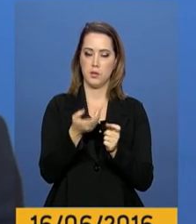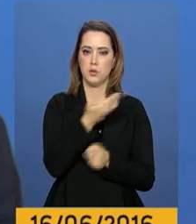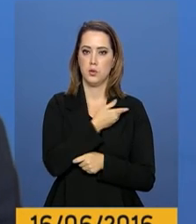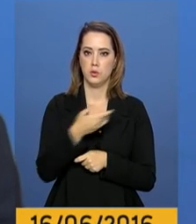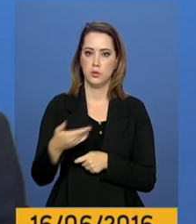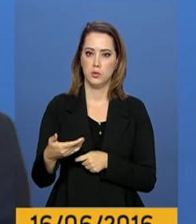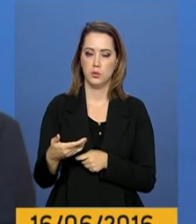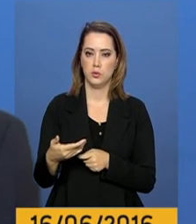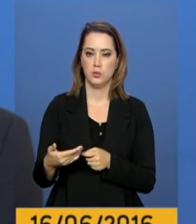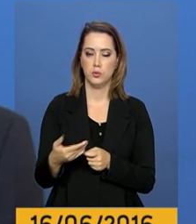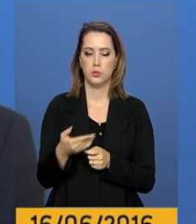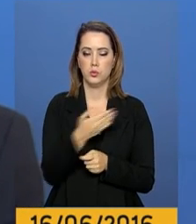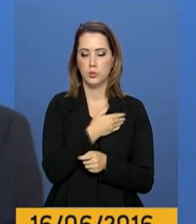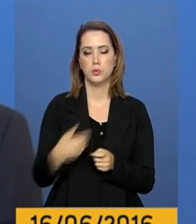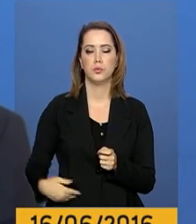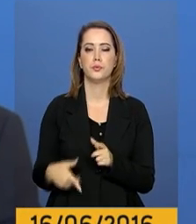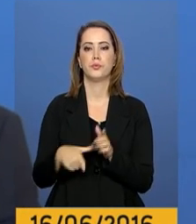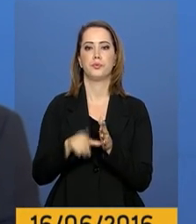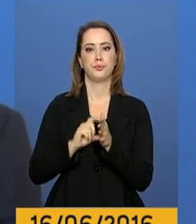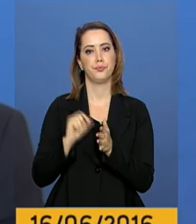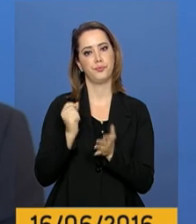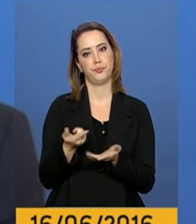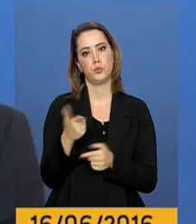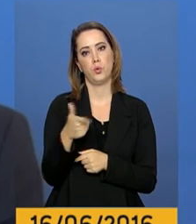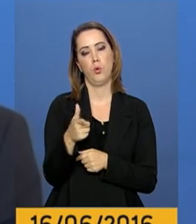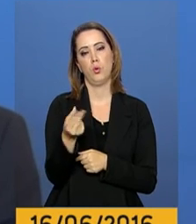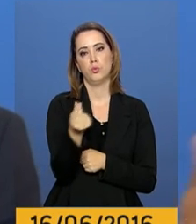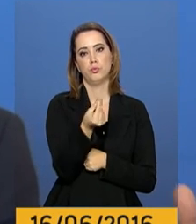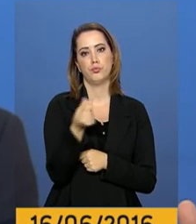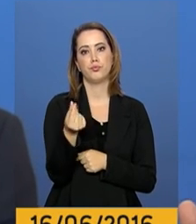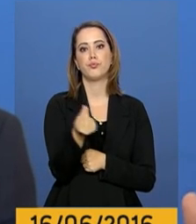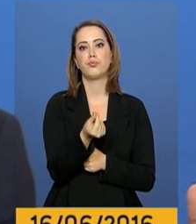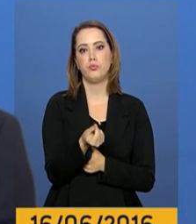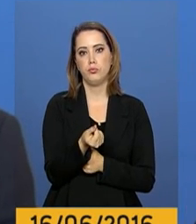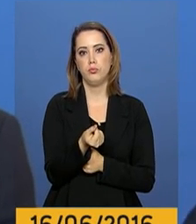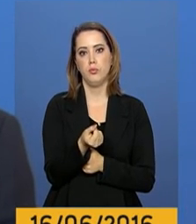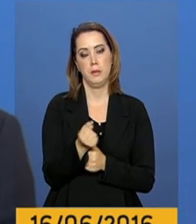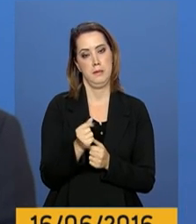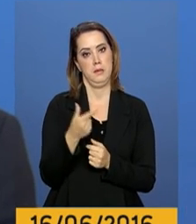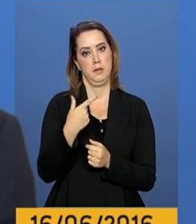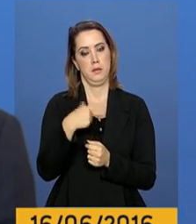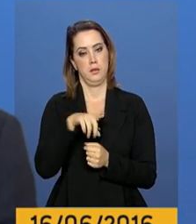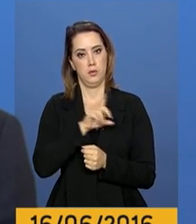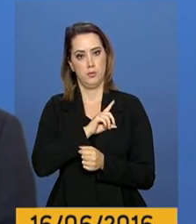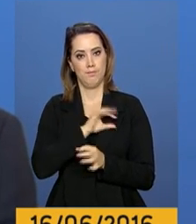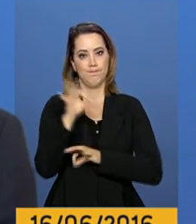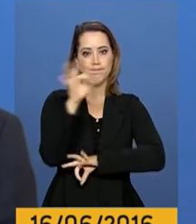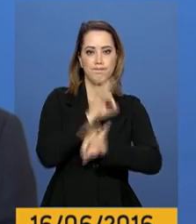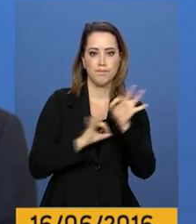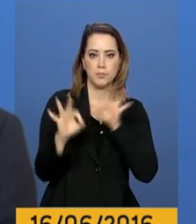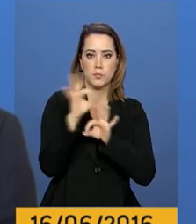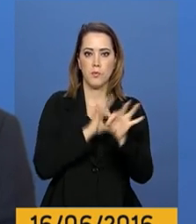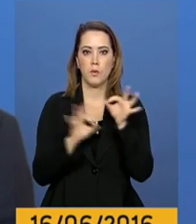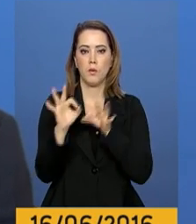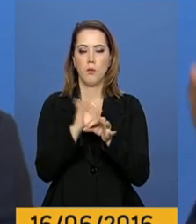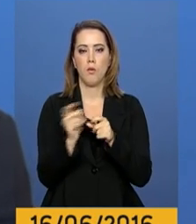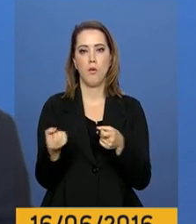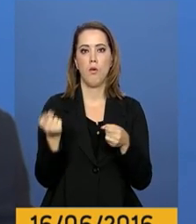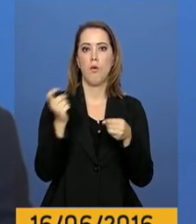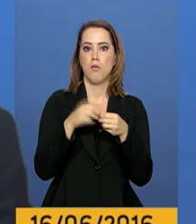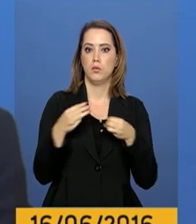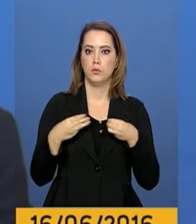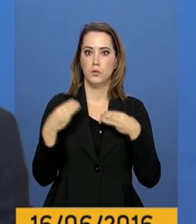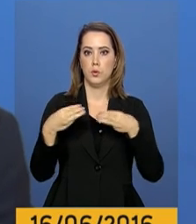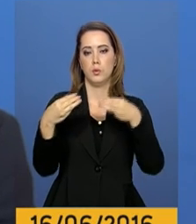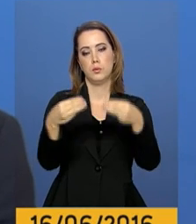então ministro Mercadante. Então, não havia espaço para mais nada. Nós trabalhamos a recuperação do orçamento do Ministério, como